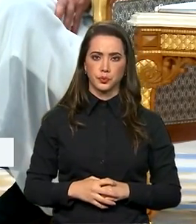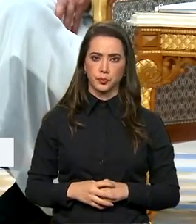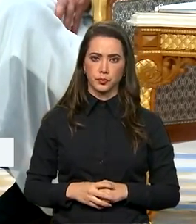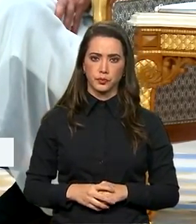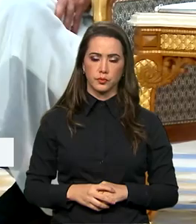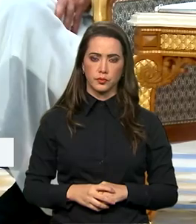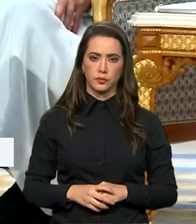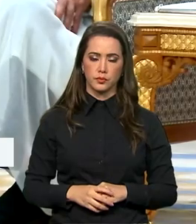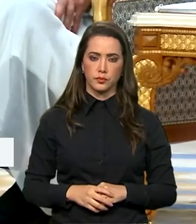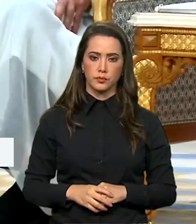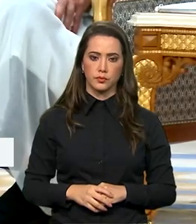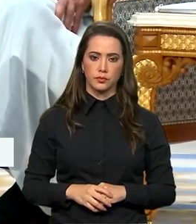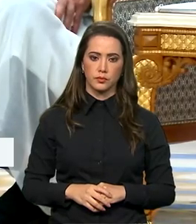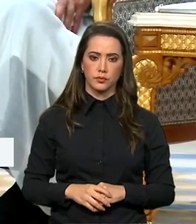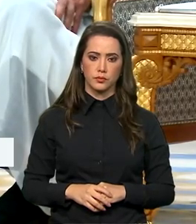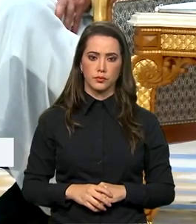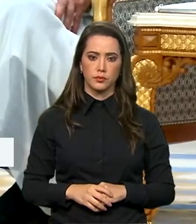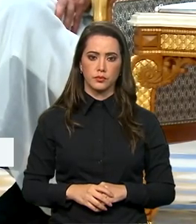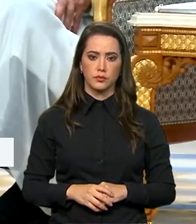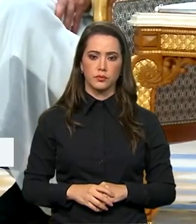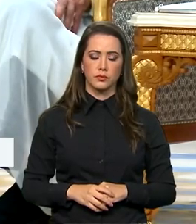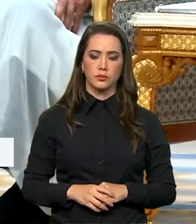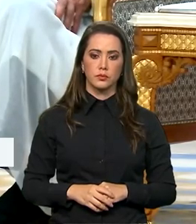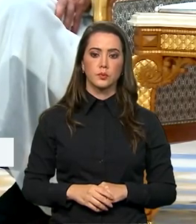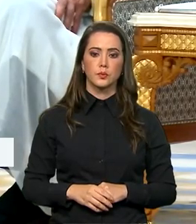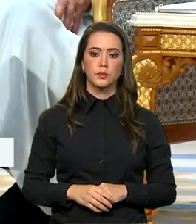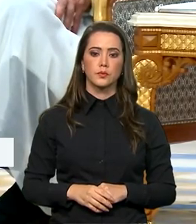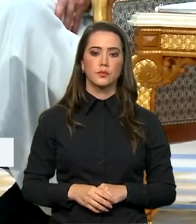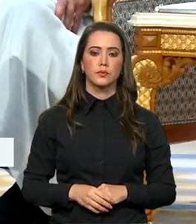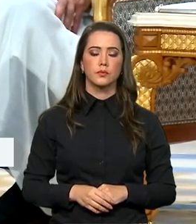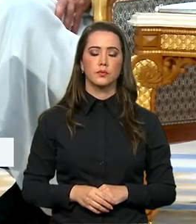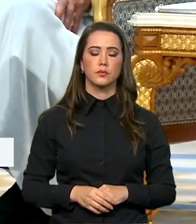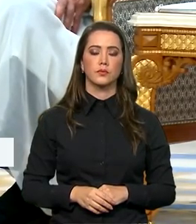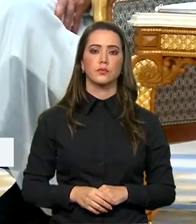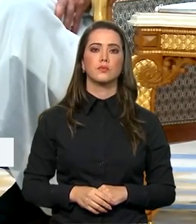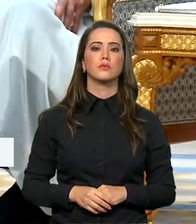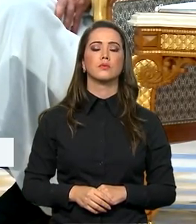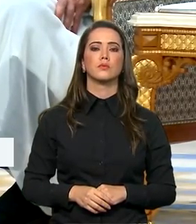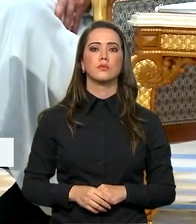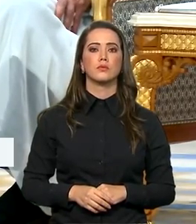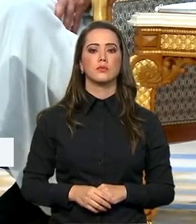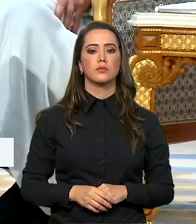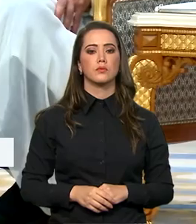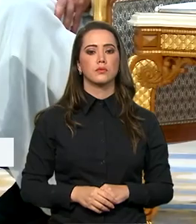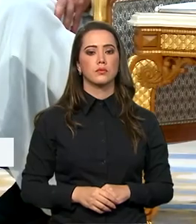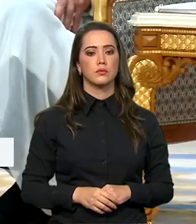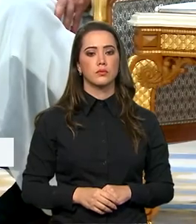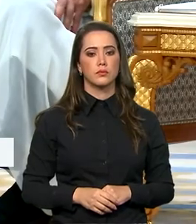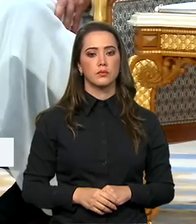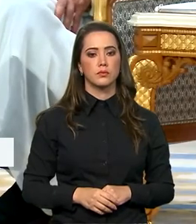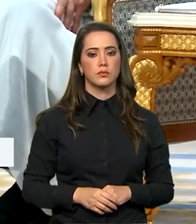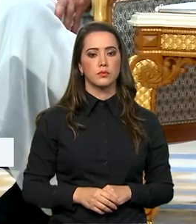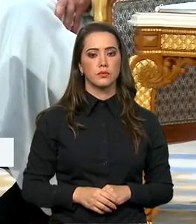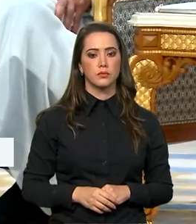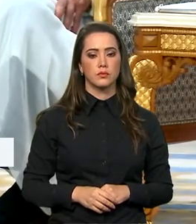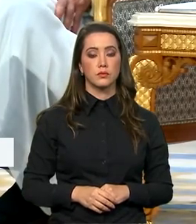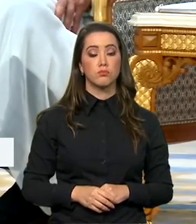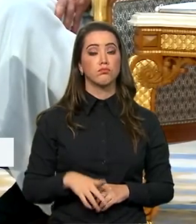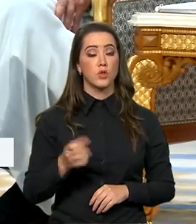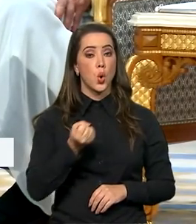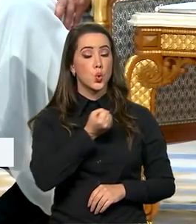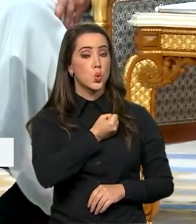de Nabaladeina, Madruma, Birawabi, Trania, Kofimajara, Mutanauena. Dos